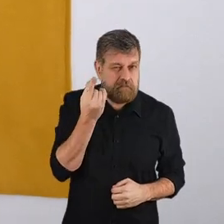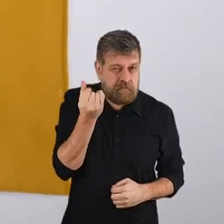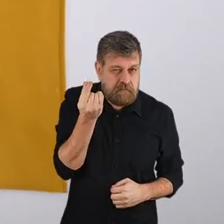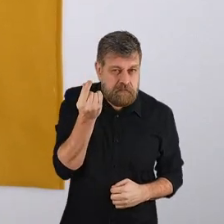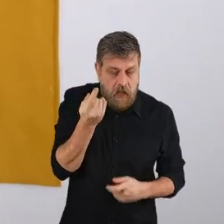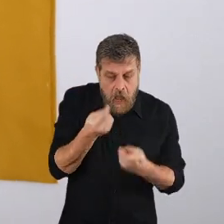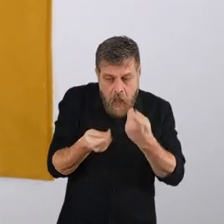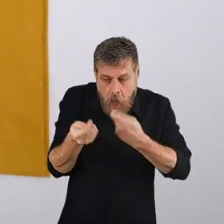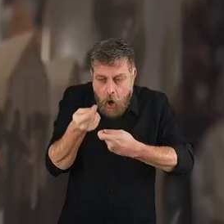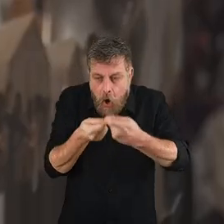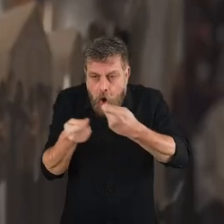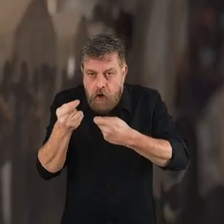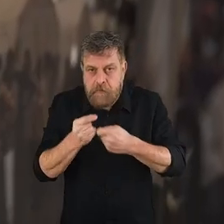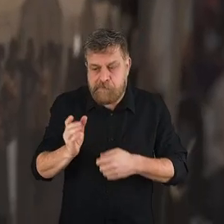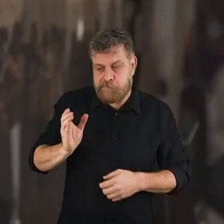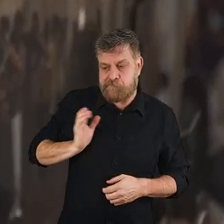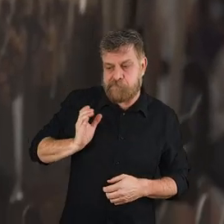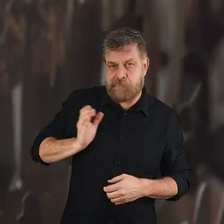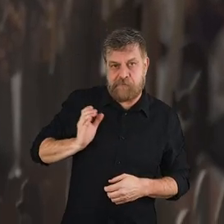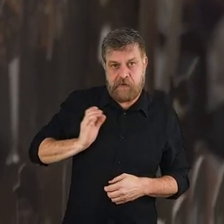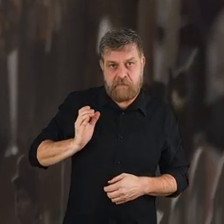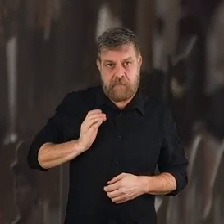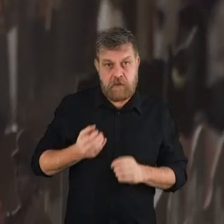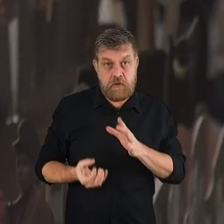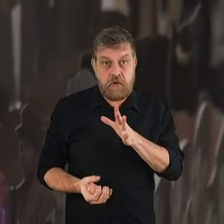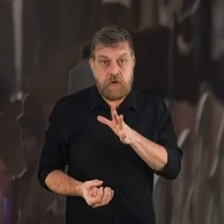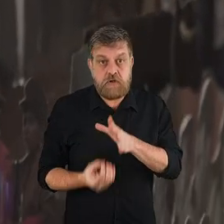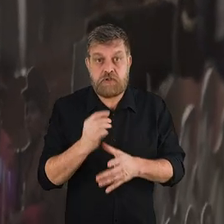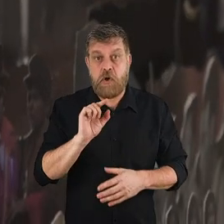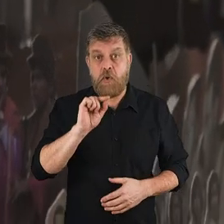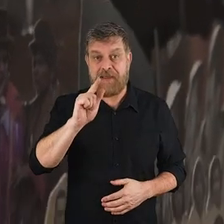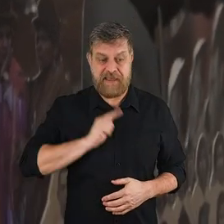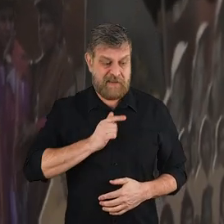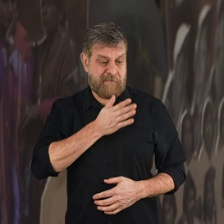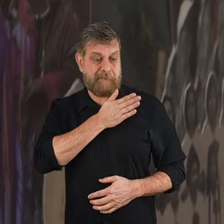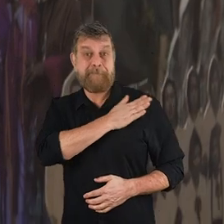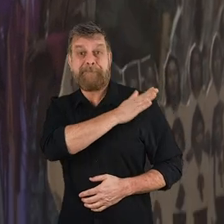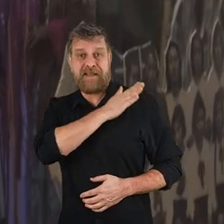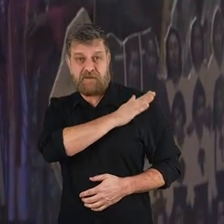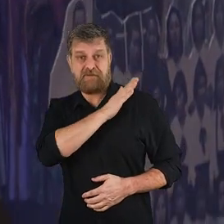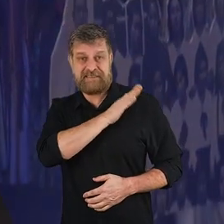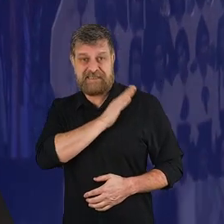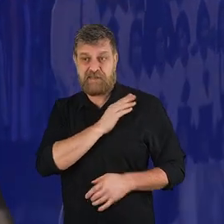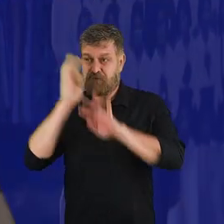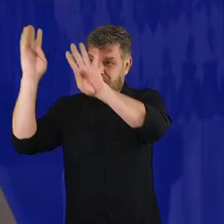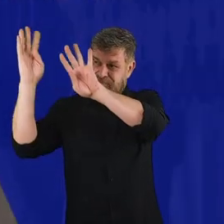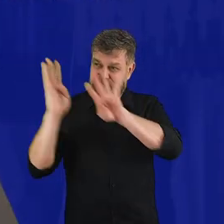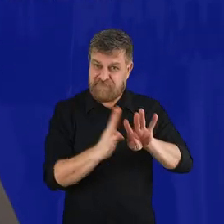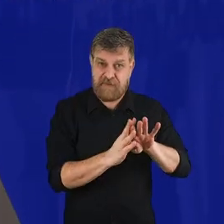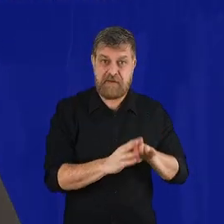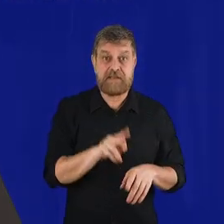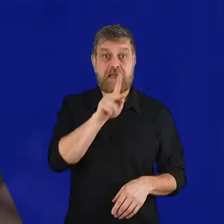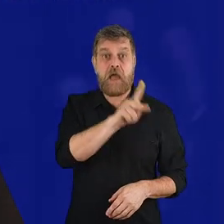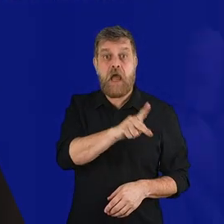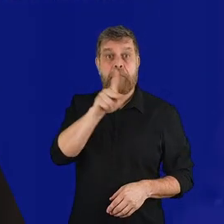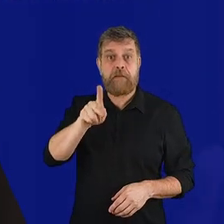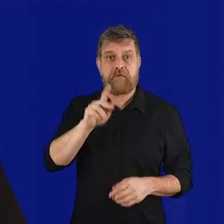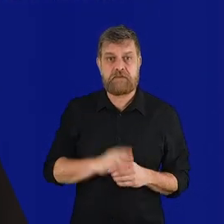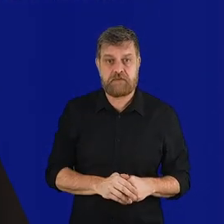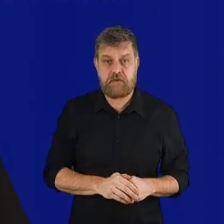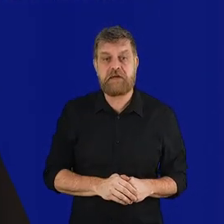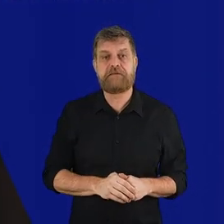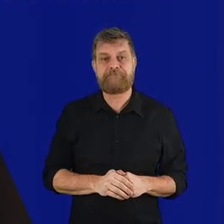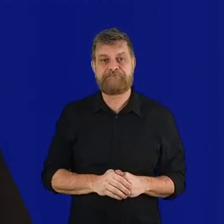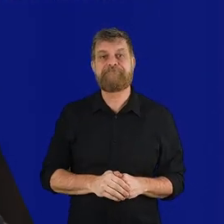econômicos, fez surgir uma nova dimensão de xenofobia, que a professora Adela Cortina, da Universidade